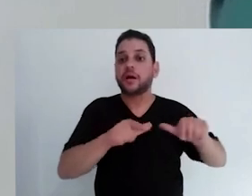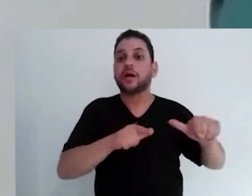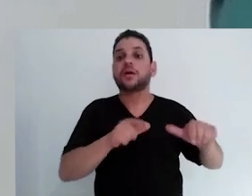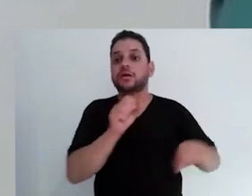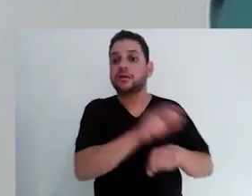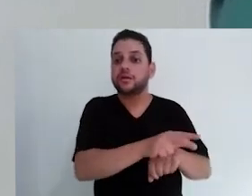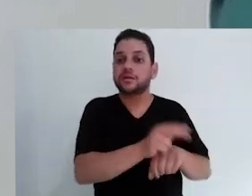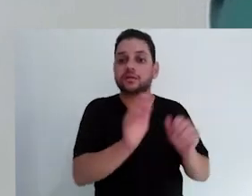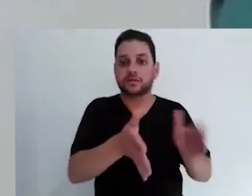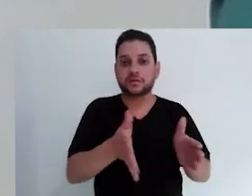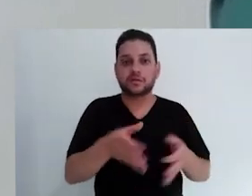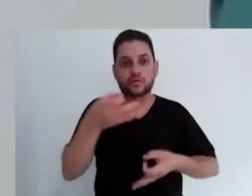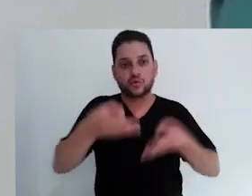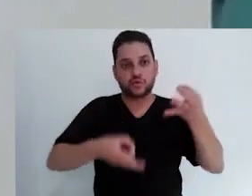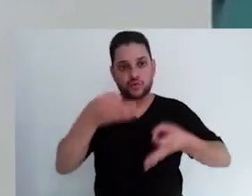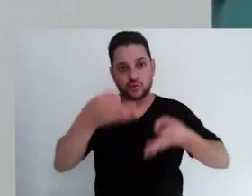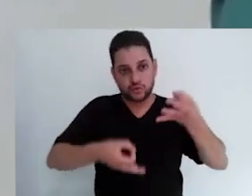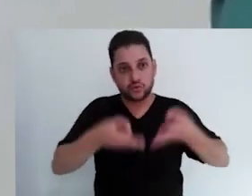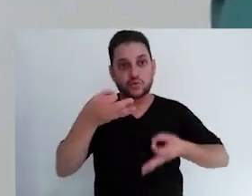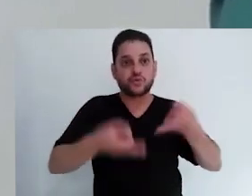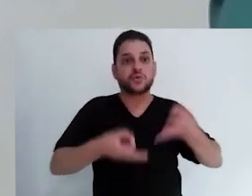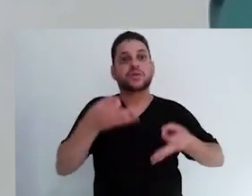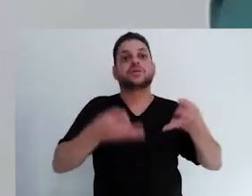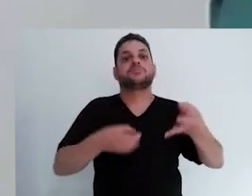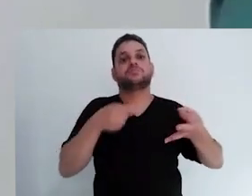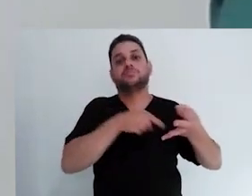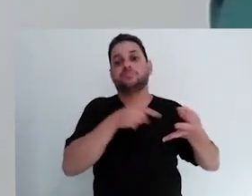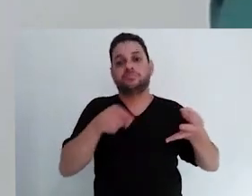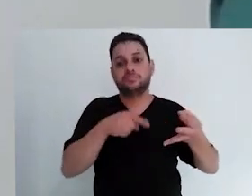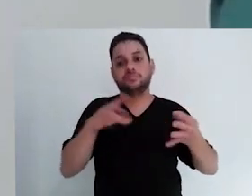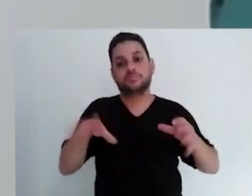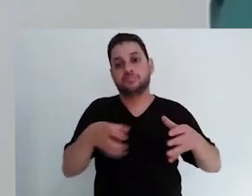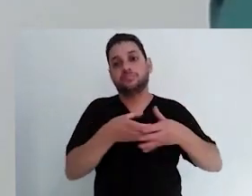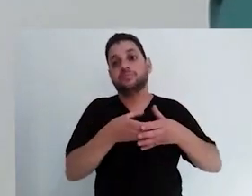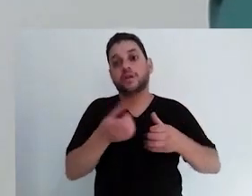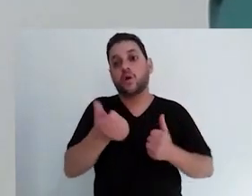do Felipe, eles sejam todos em cooperação.